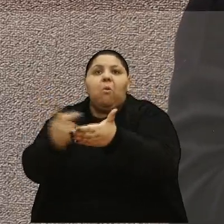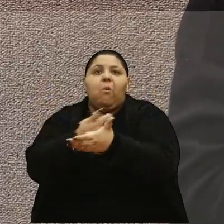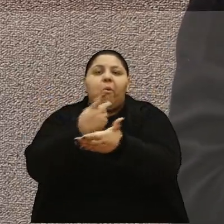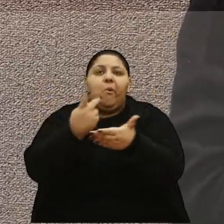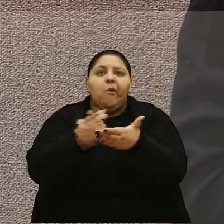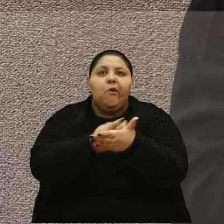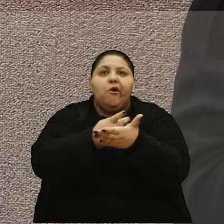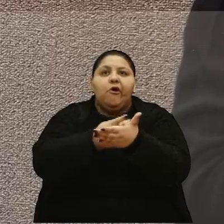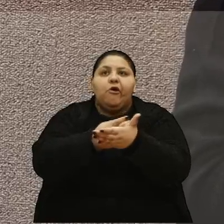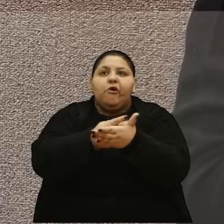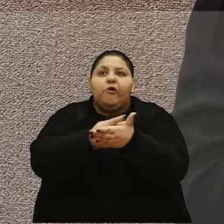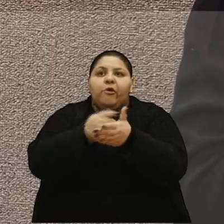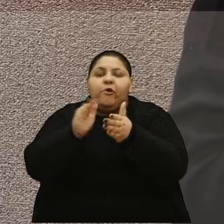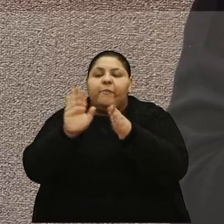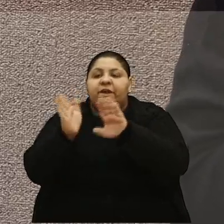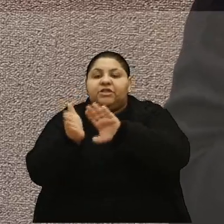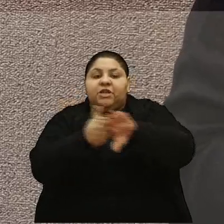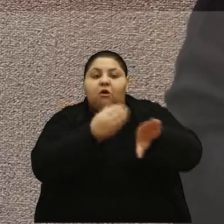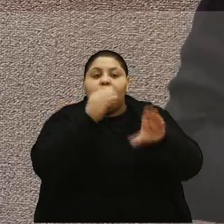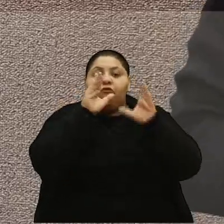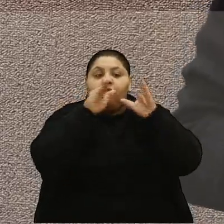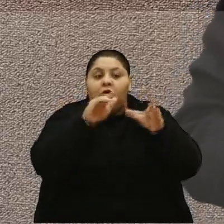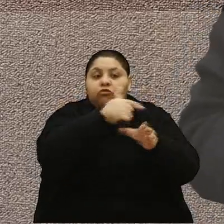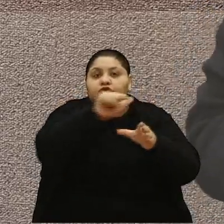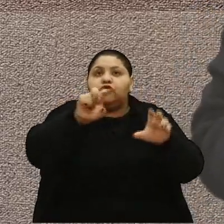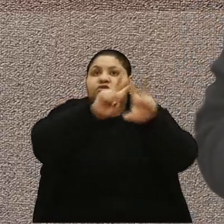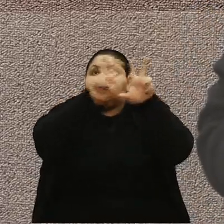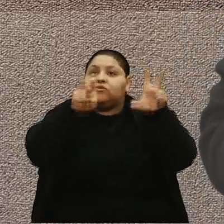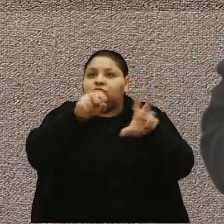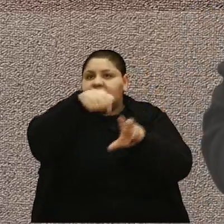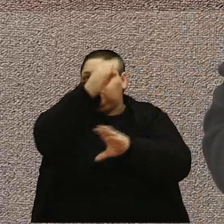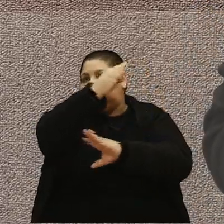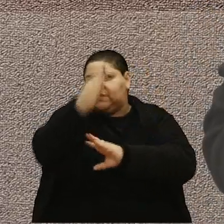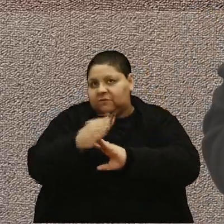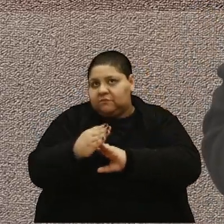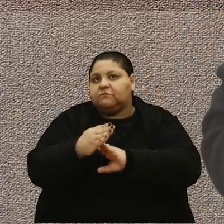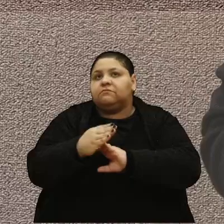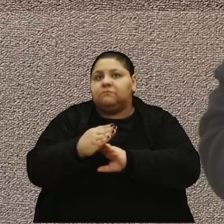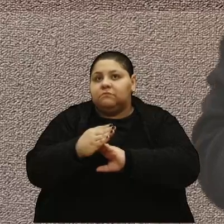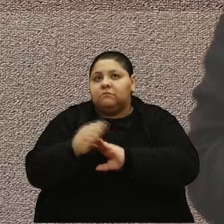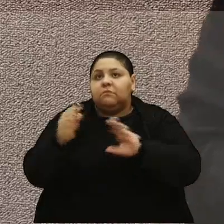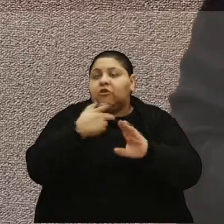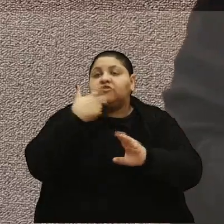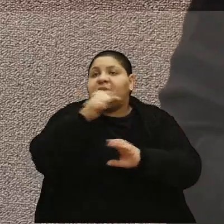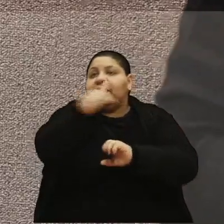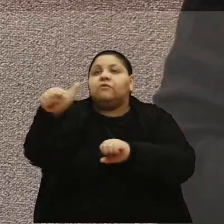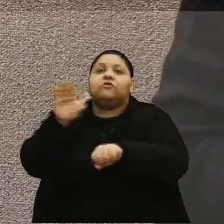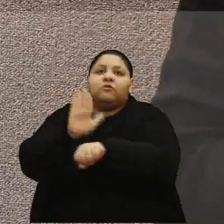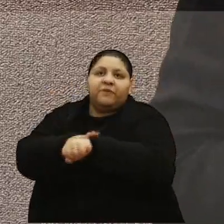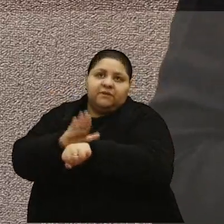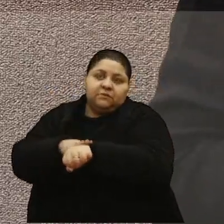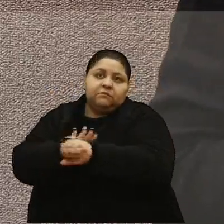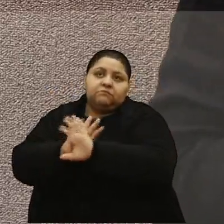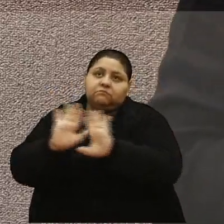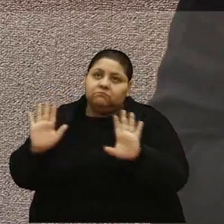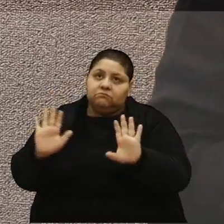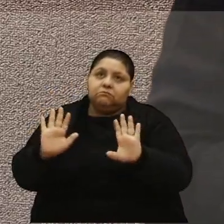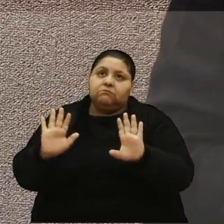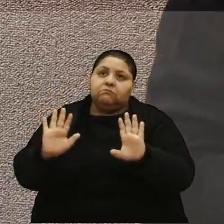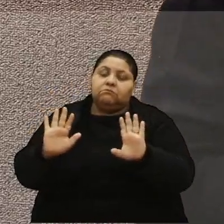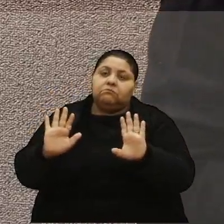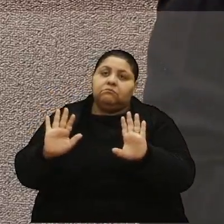outro assunto que é maior no Brasil, por exemplo, como a taxação. A gente pode falar num outro momento. Eu boto o bode na sala e aí eu